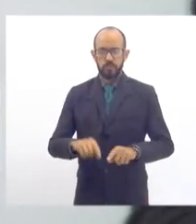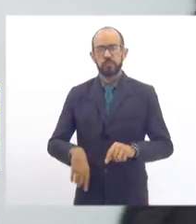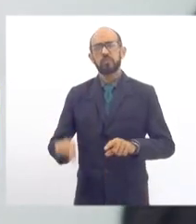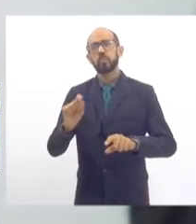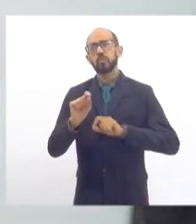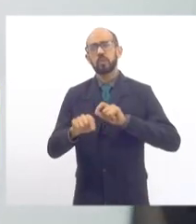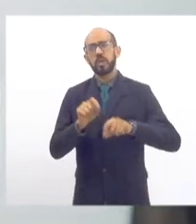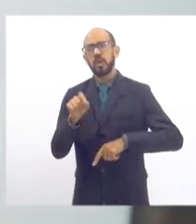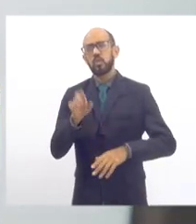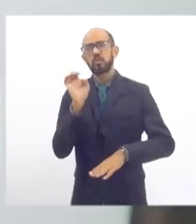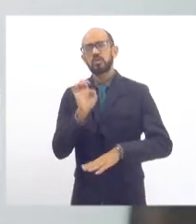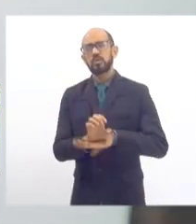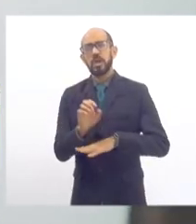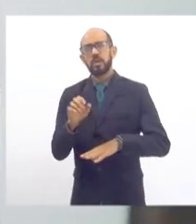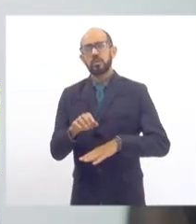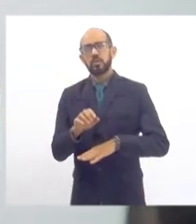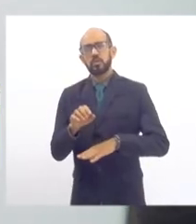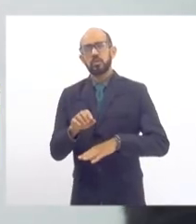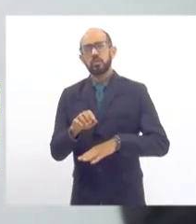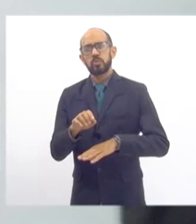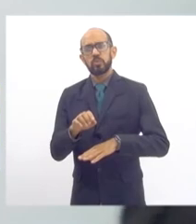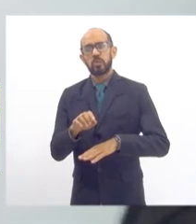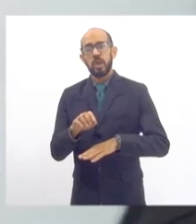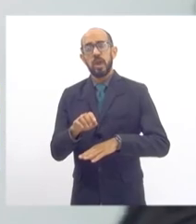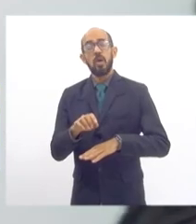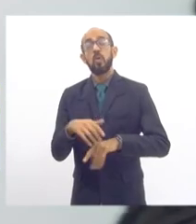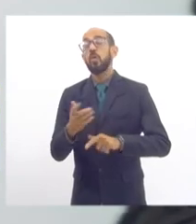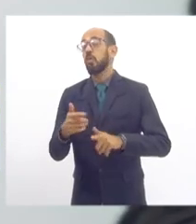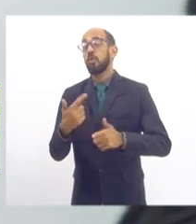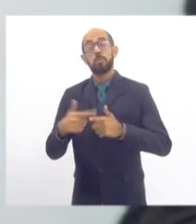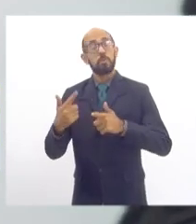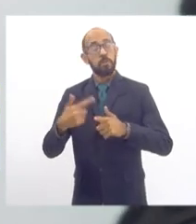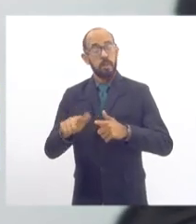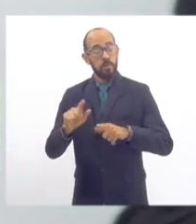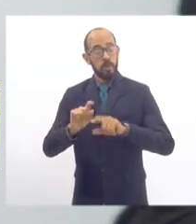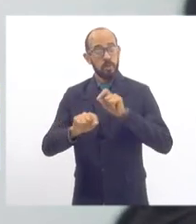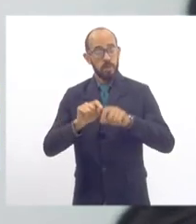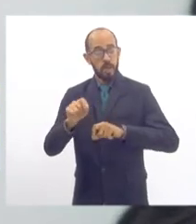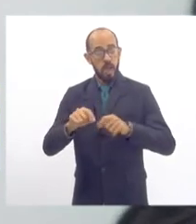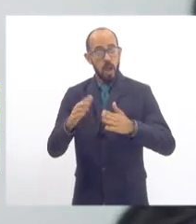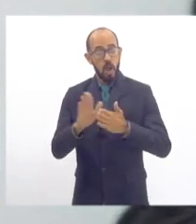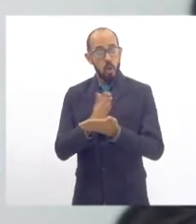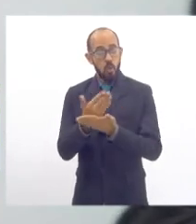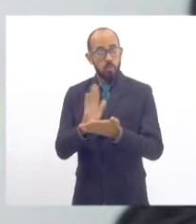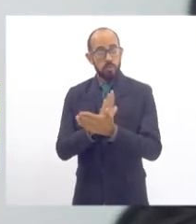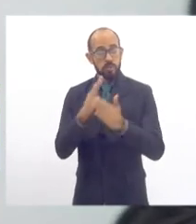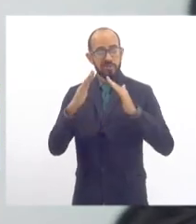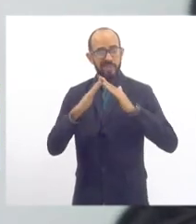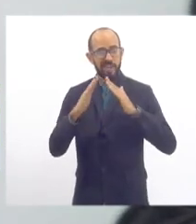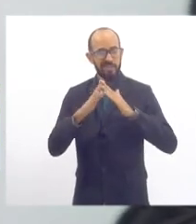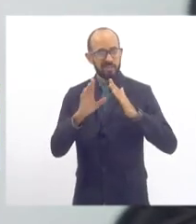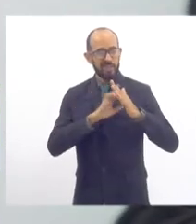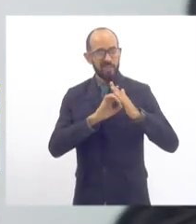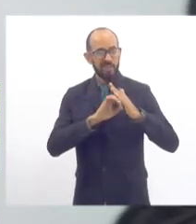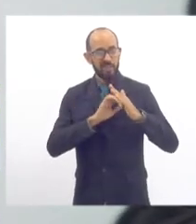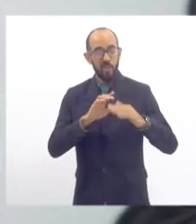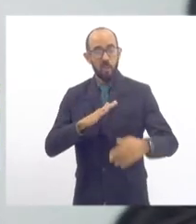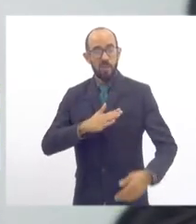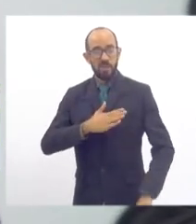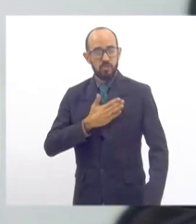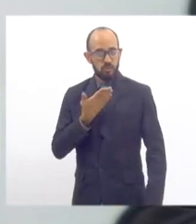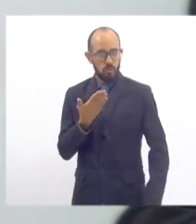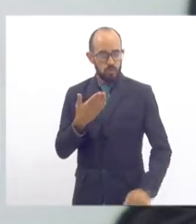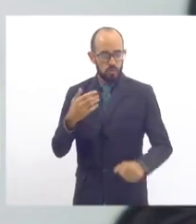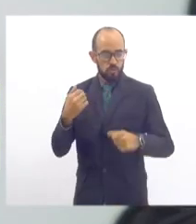estado de alguns postos do Detran realmente é um estado ruim, horrível, e que tem que